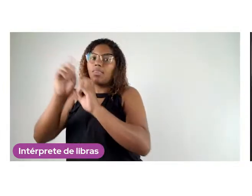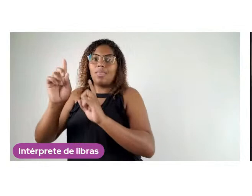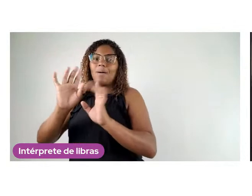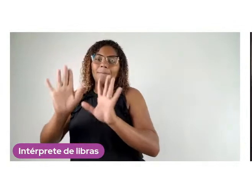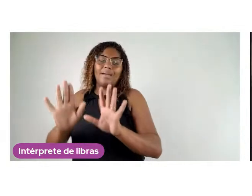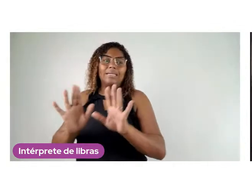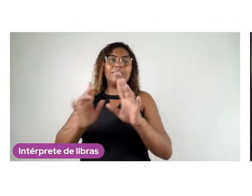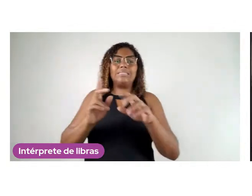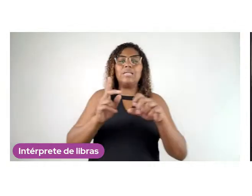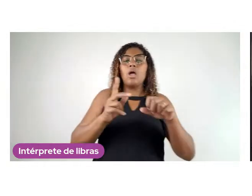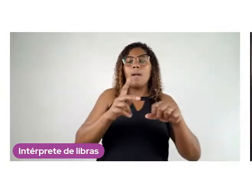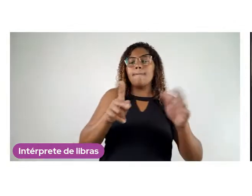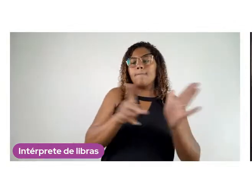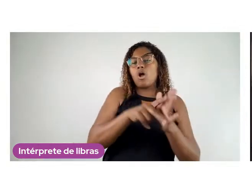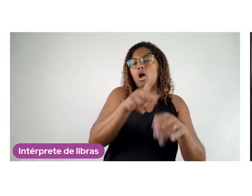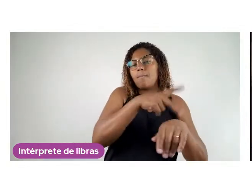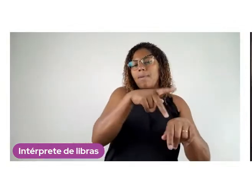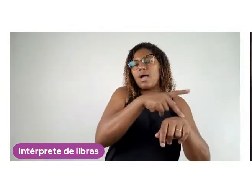países pertencentes